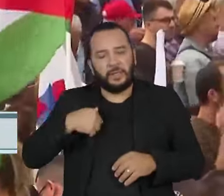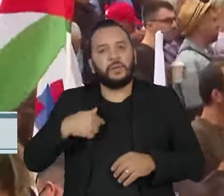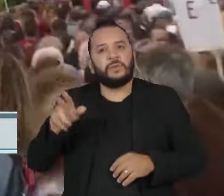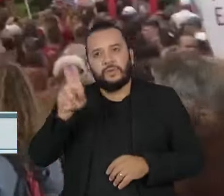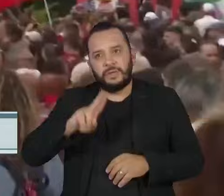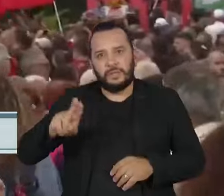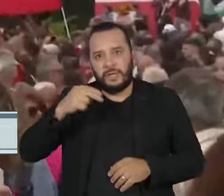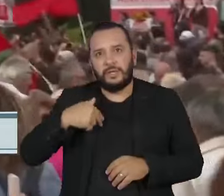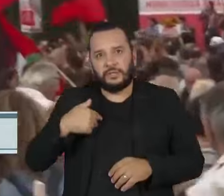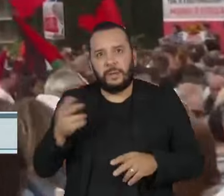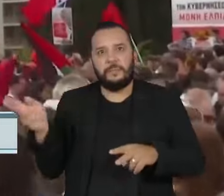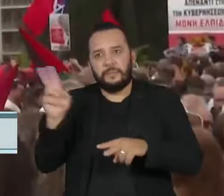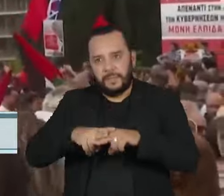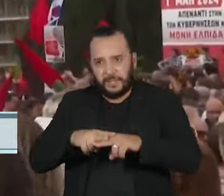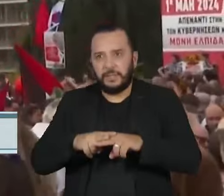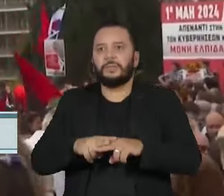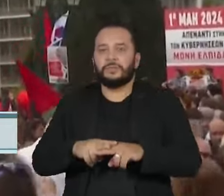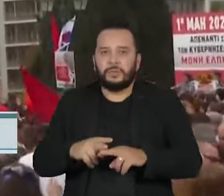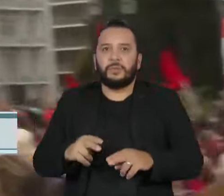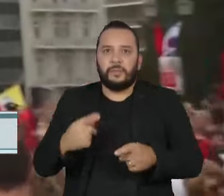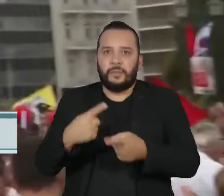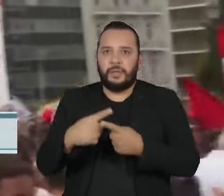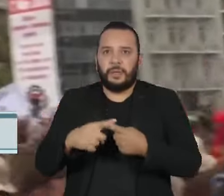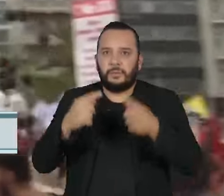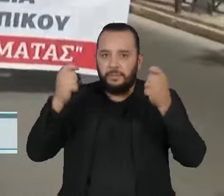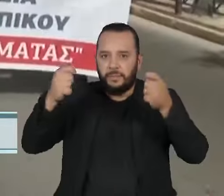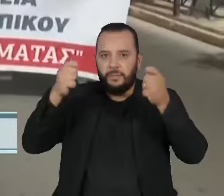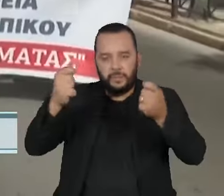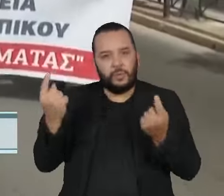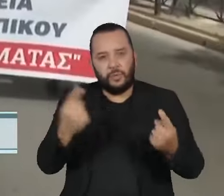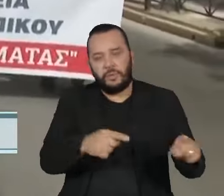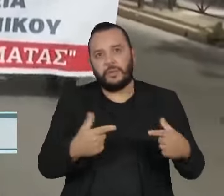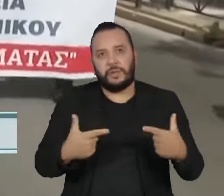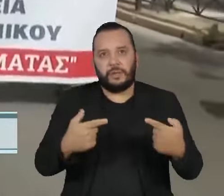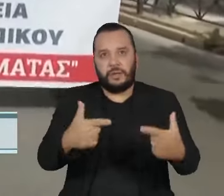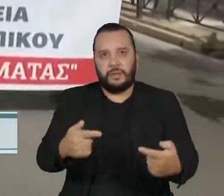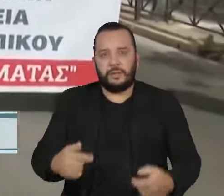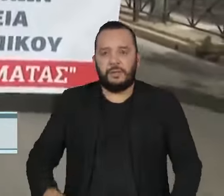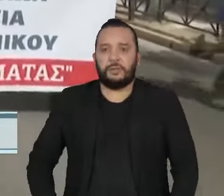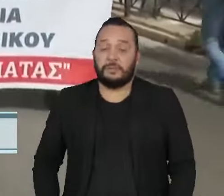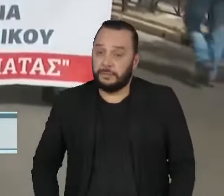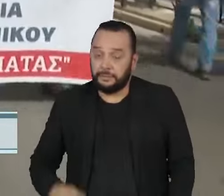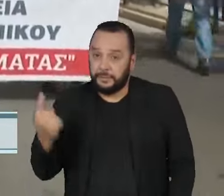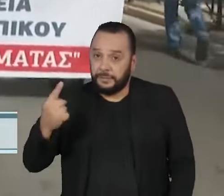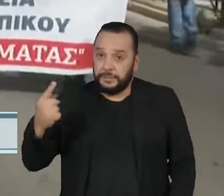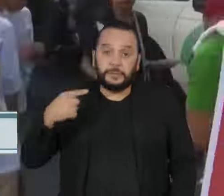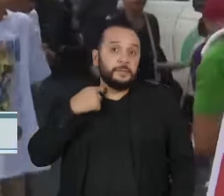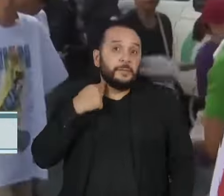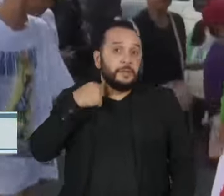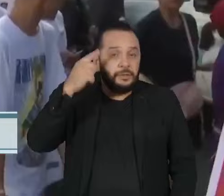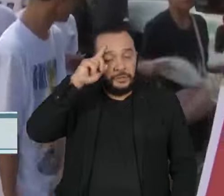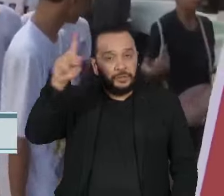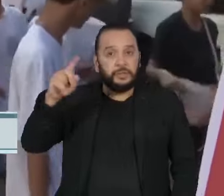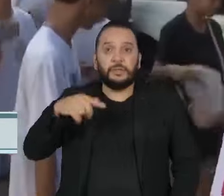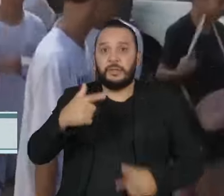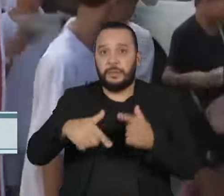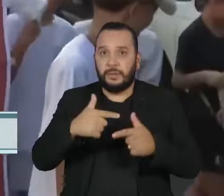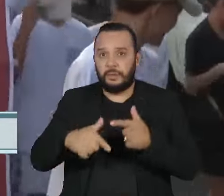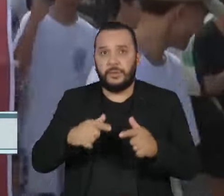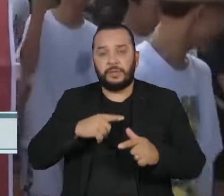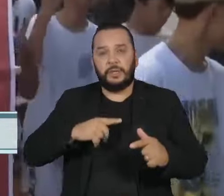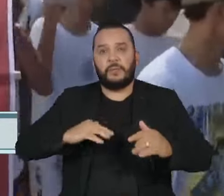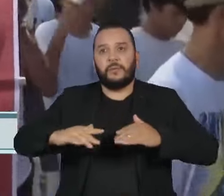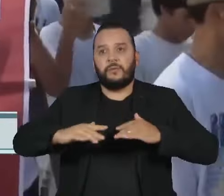e presos pela polícia por protestarem contra a guerra. O 1º de maio, como Dia do Trabalhador, tem origem num movimento